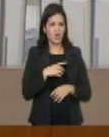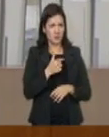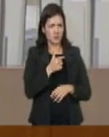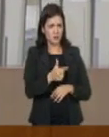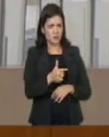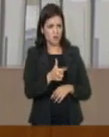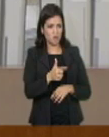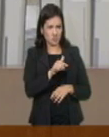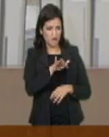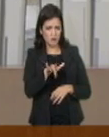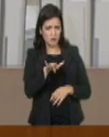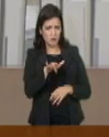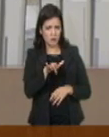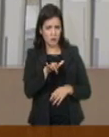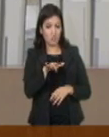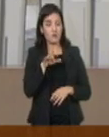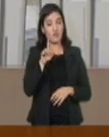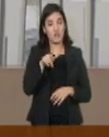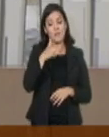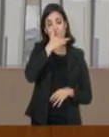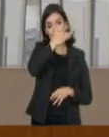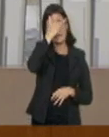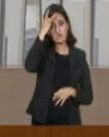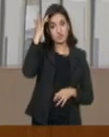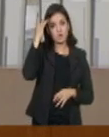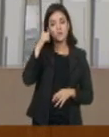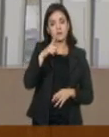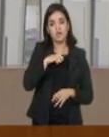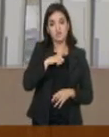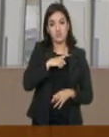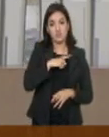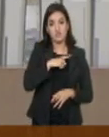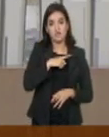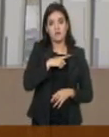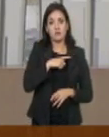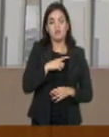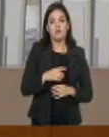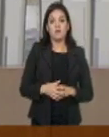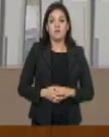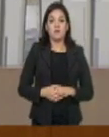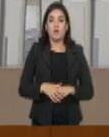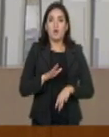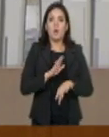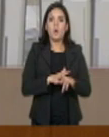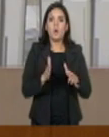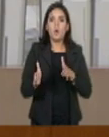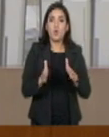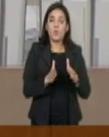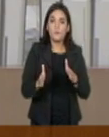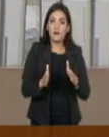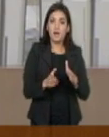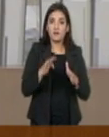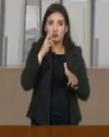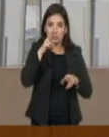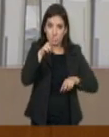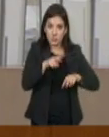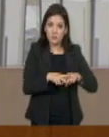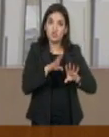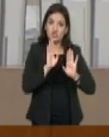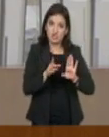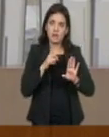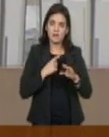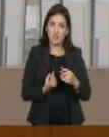200.190 e poucos. São pessoas que estão com o prazo da sua condenação já fixado em uma